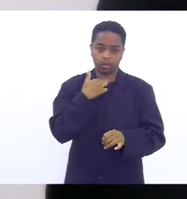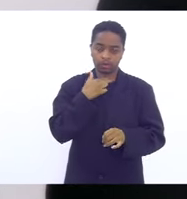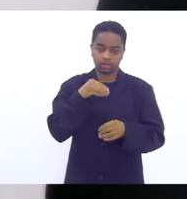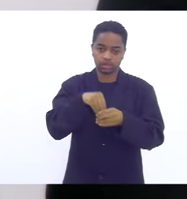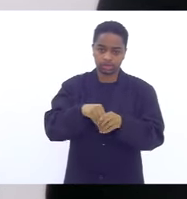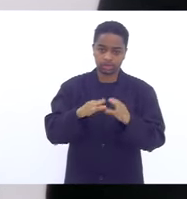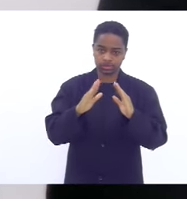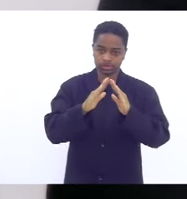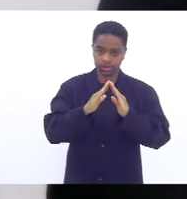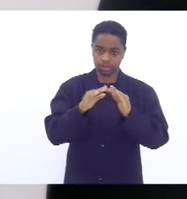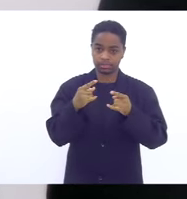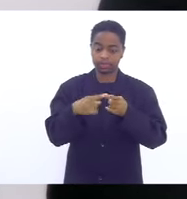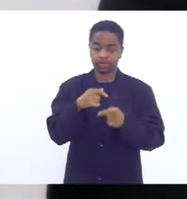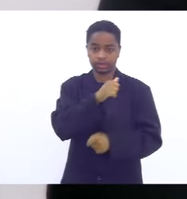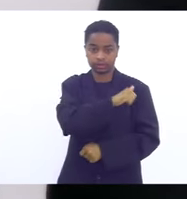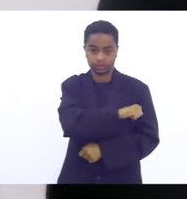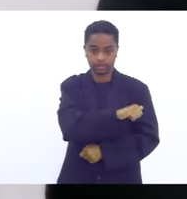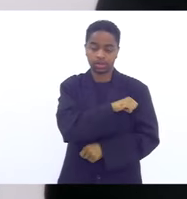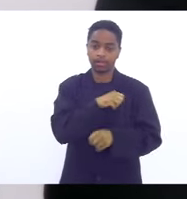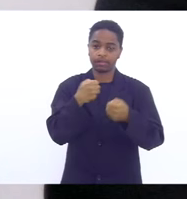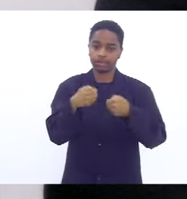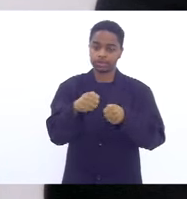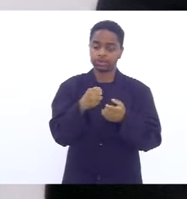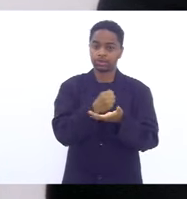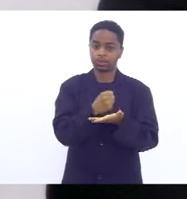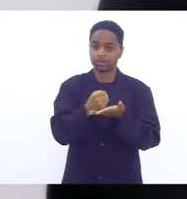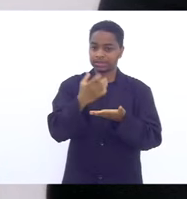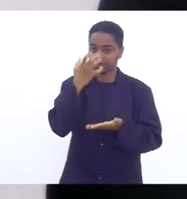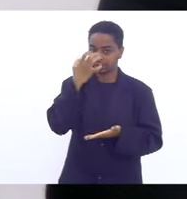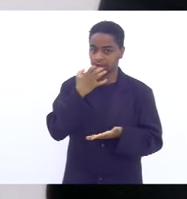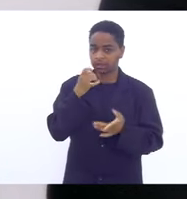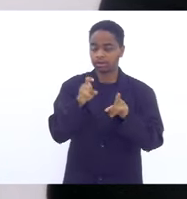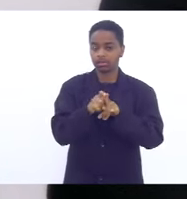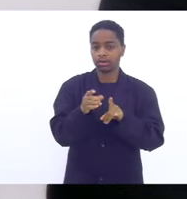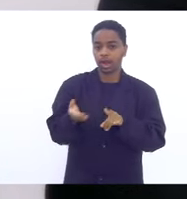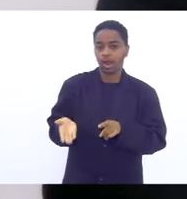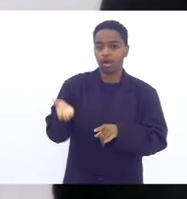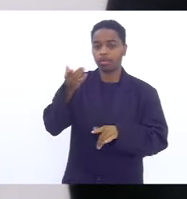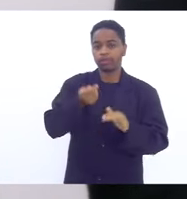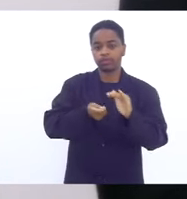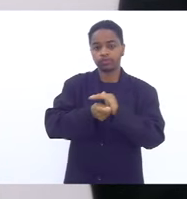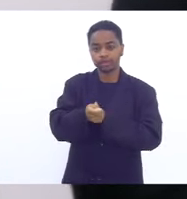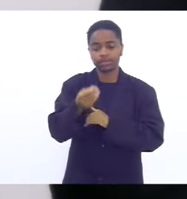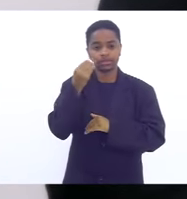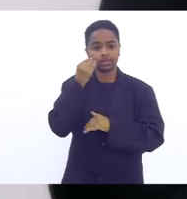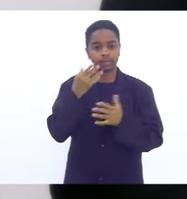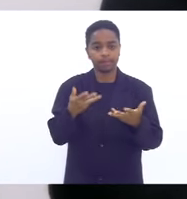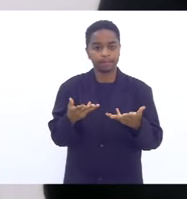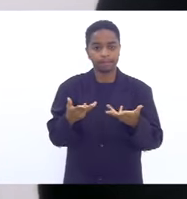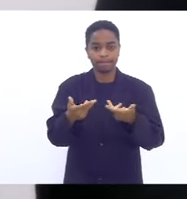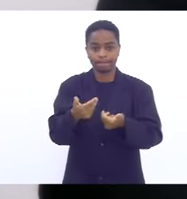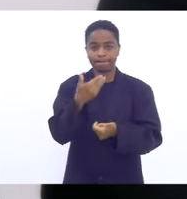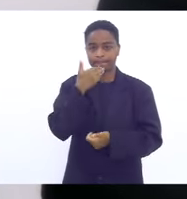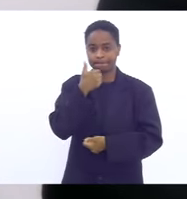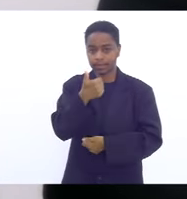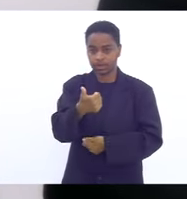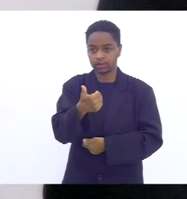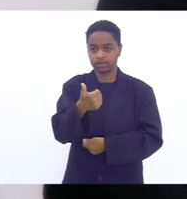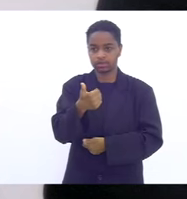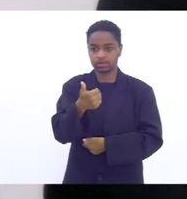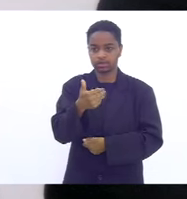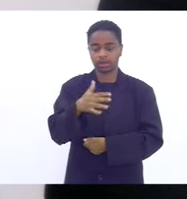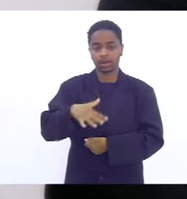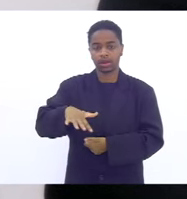Rio de Janeiro merece uma concessão séria que aumente os investimentos em melhorias na rede de distribuição, programa